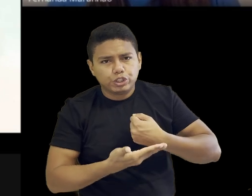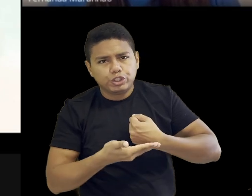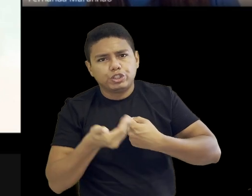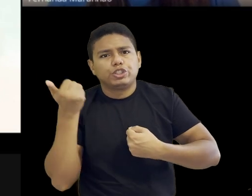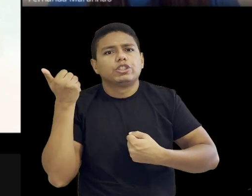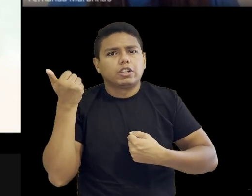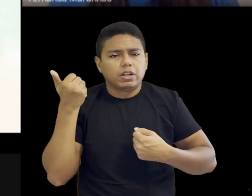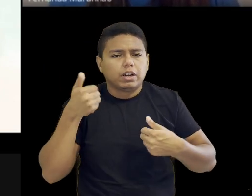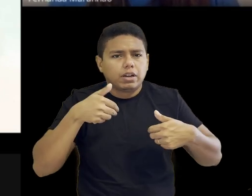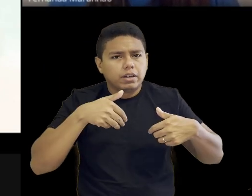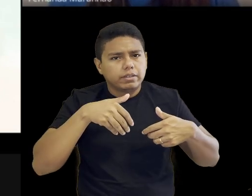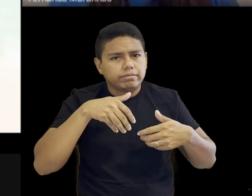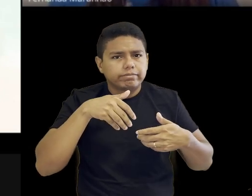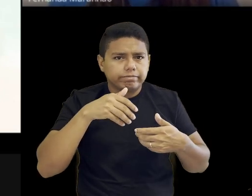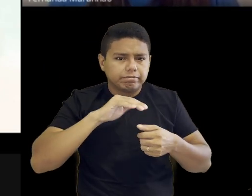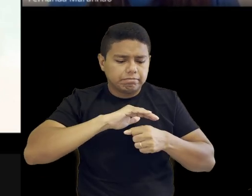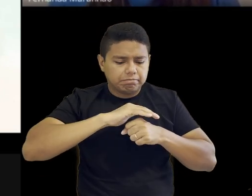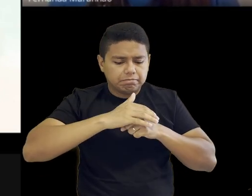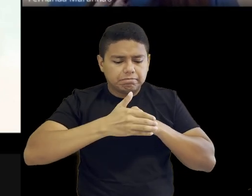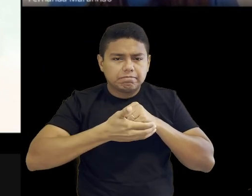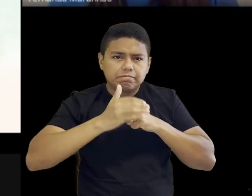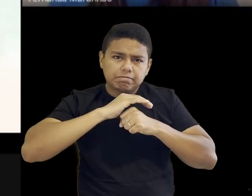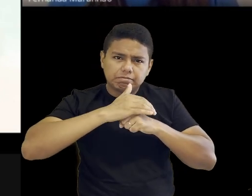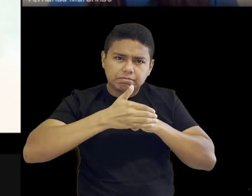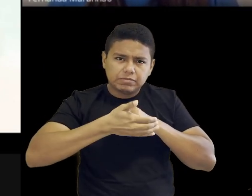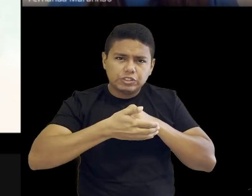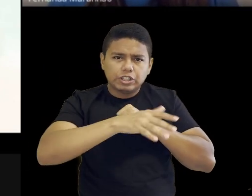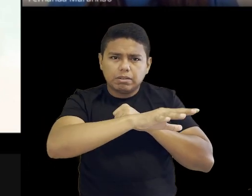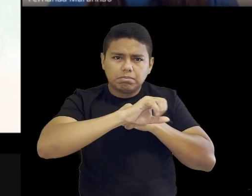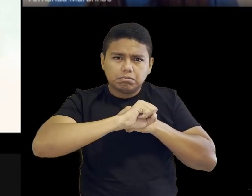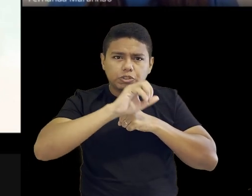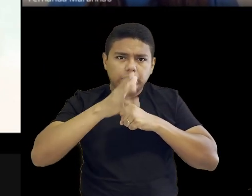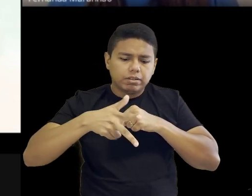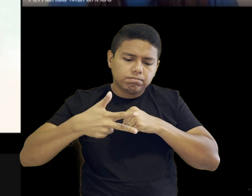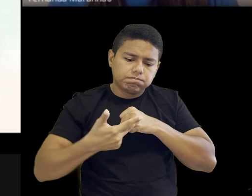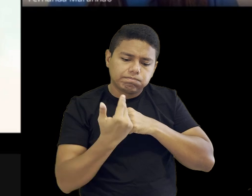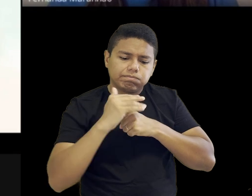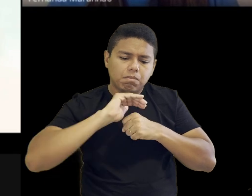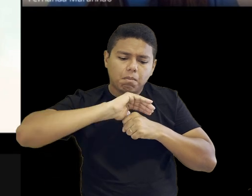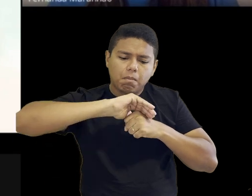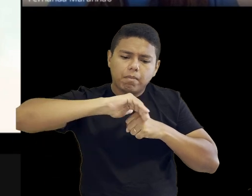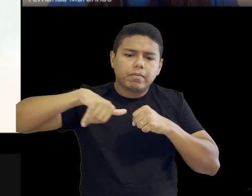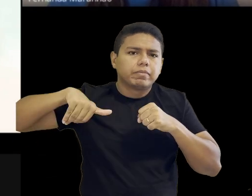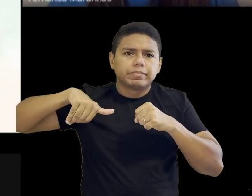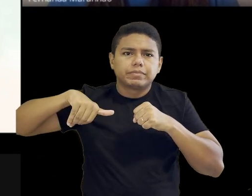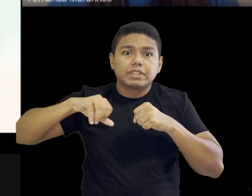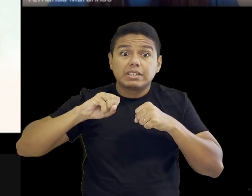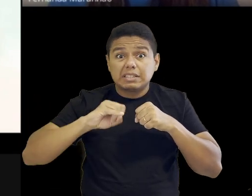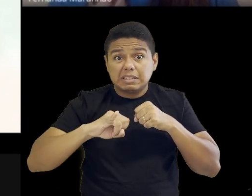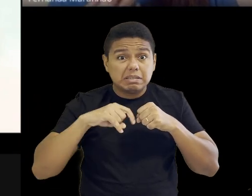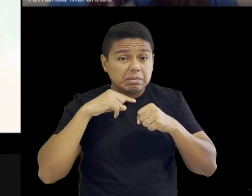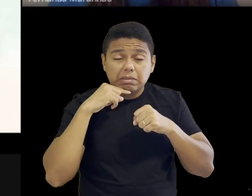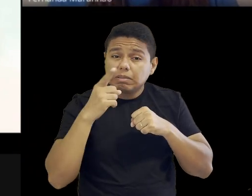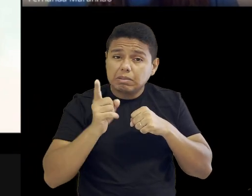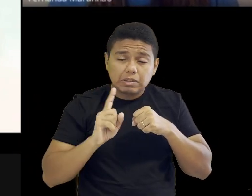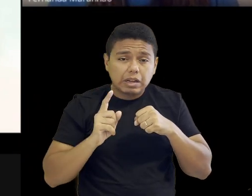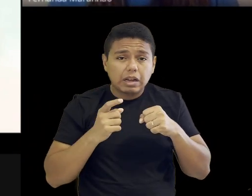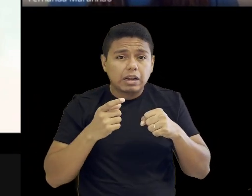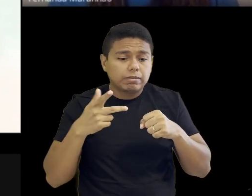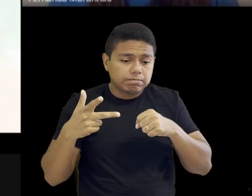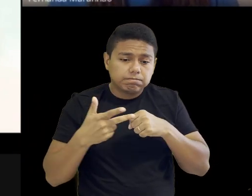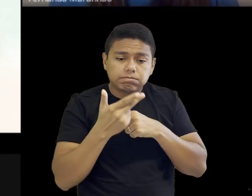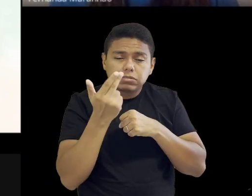uterina imediata para a retirada, né, da camada endometrial que está infectada, mas se não for possível conter a infecção